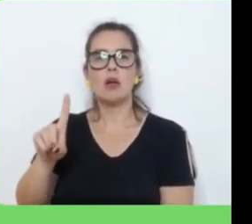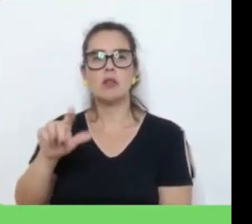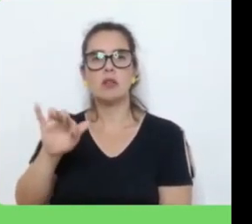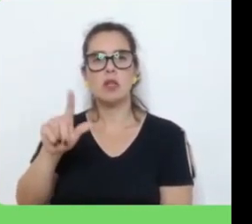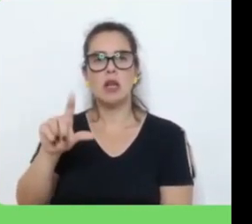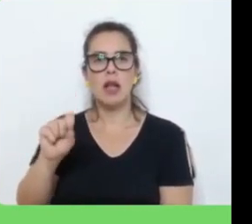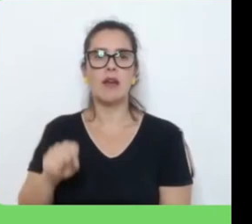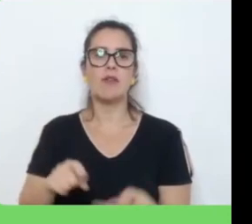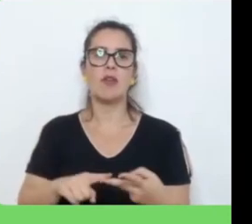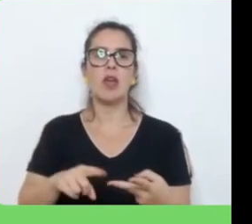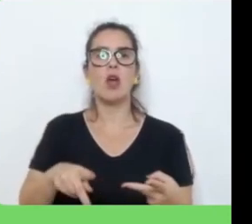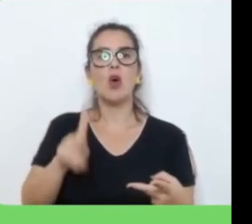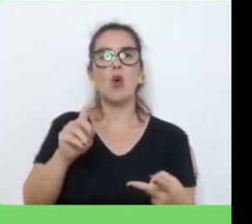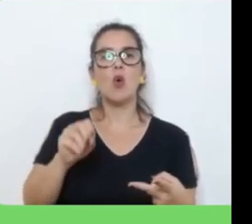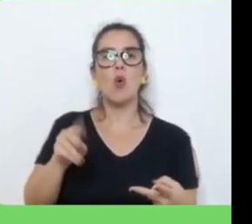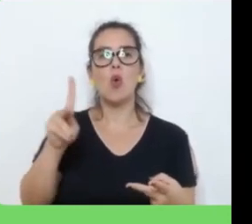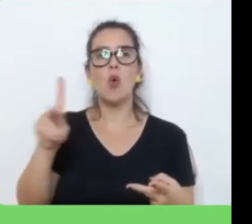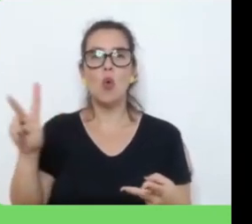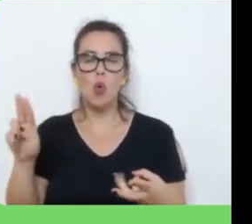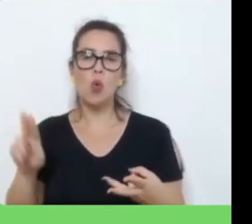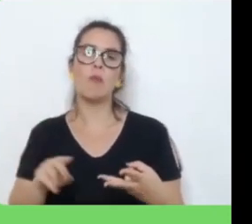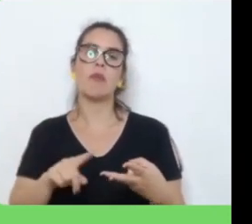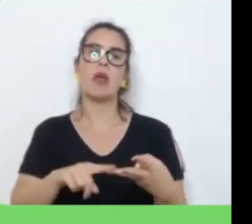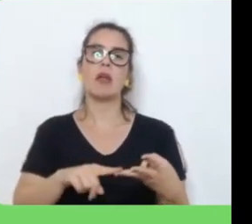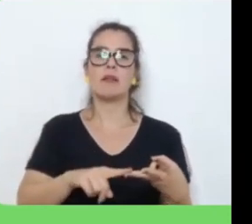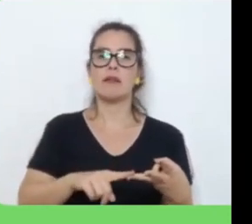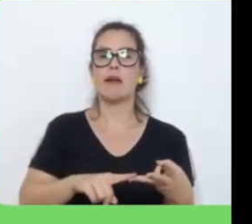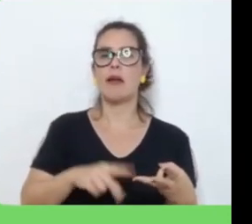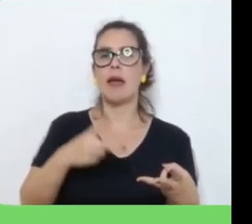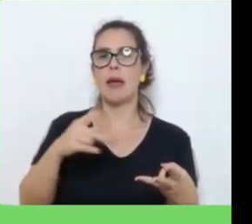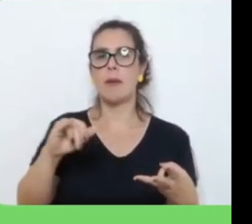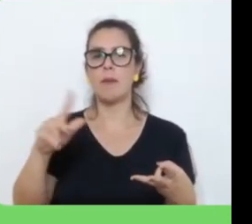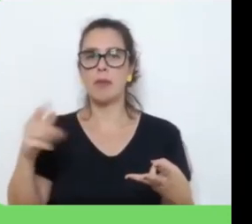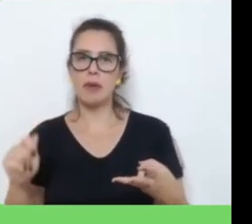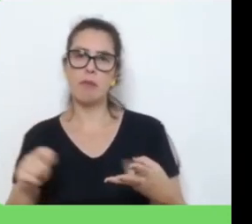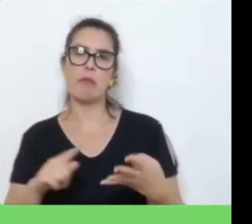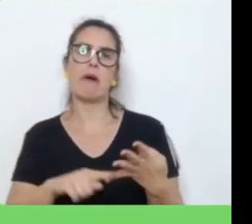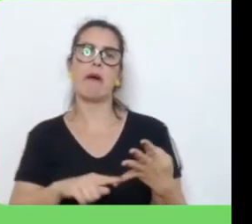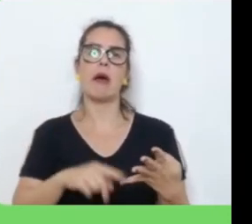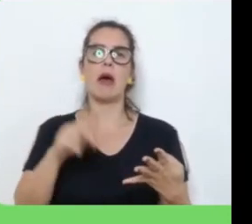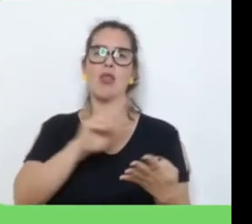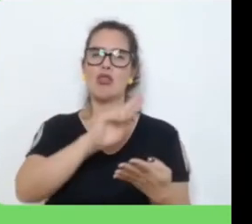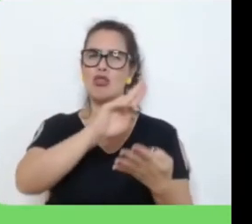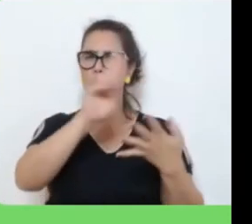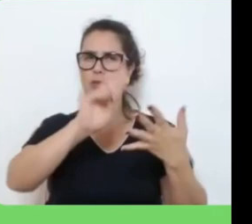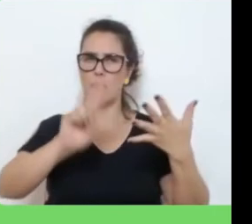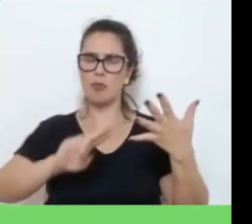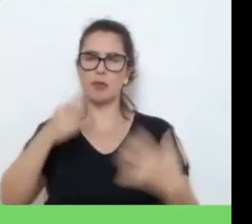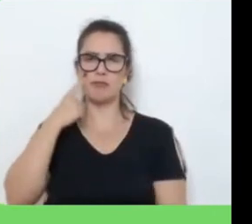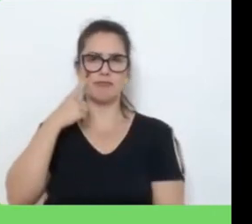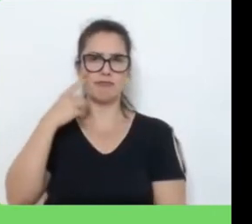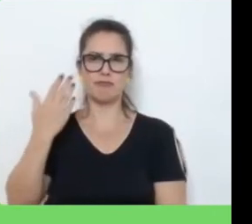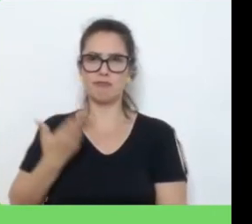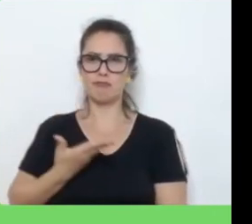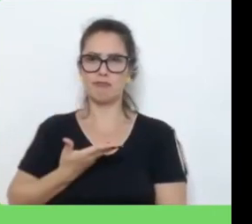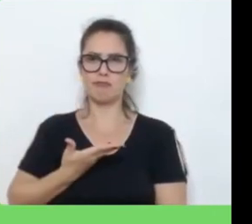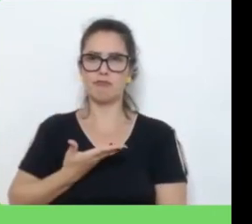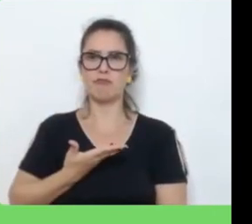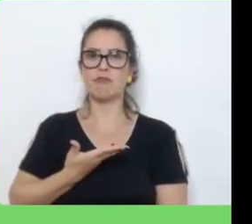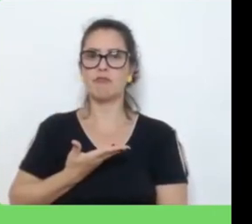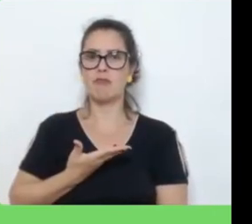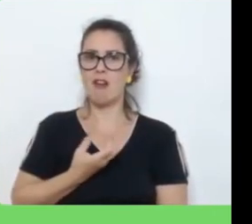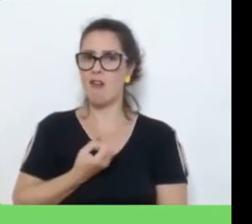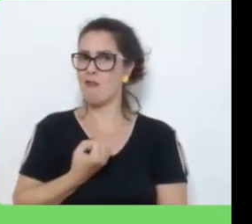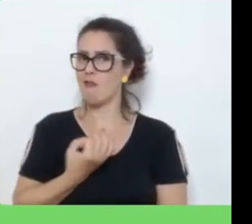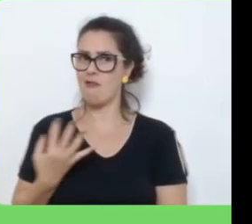Epic Brasil que é antiga kiris ag gazos games a pipa long Hat House a su the real long Hat House que fez o Dandara